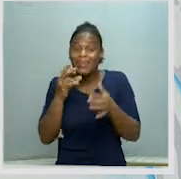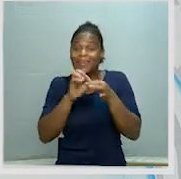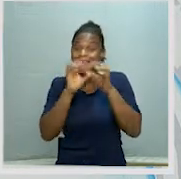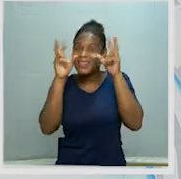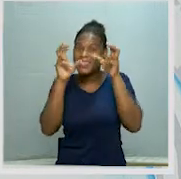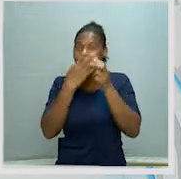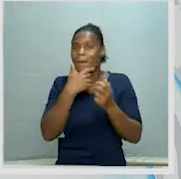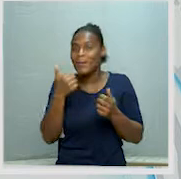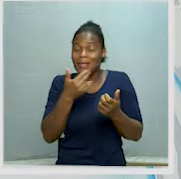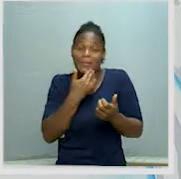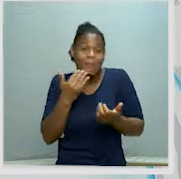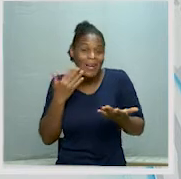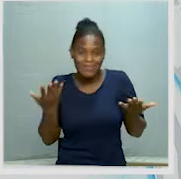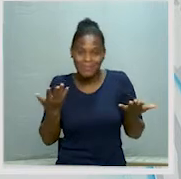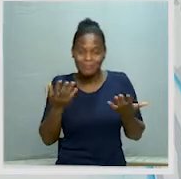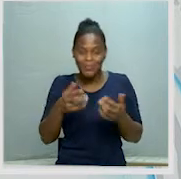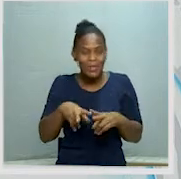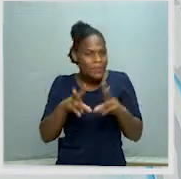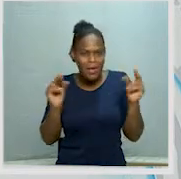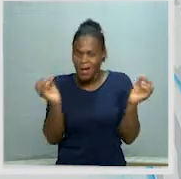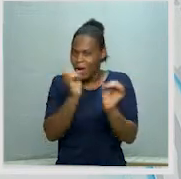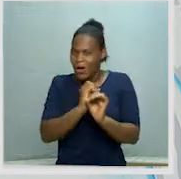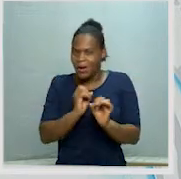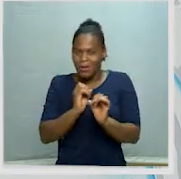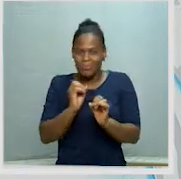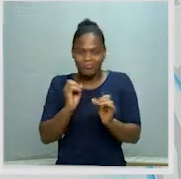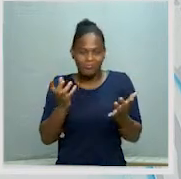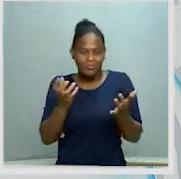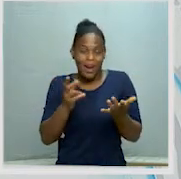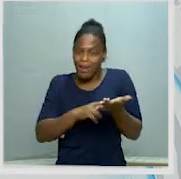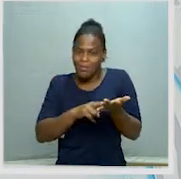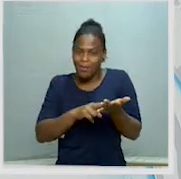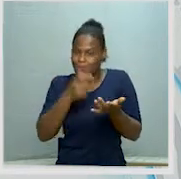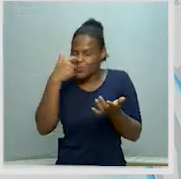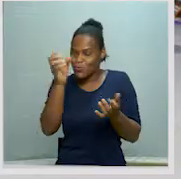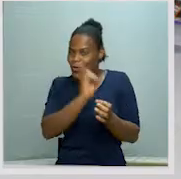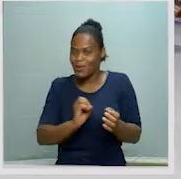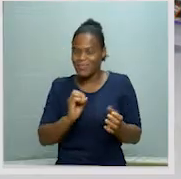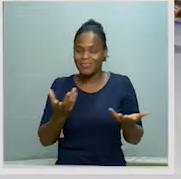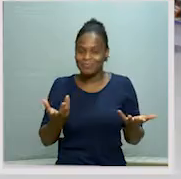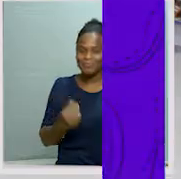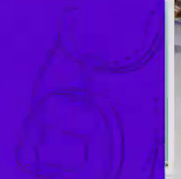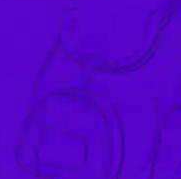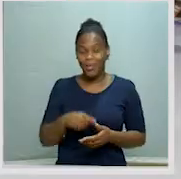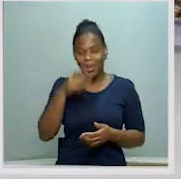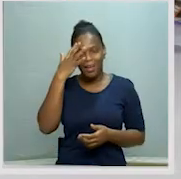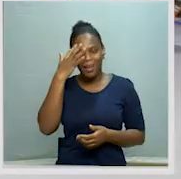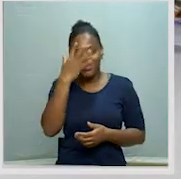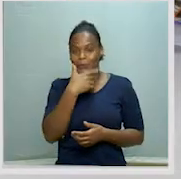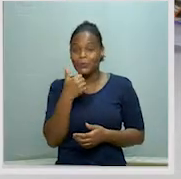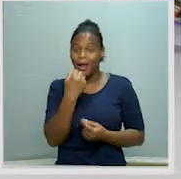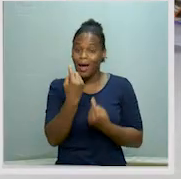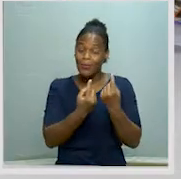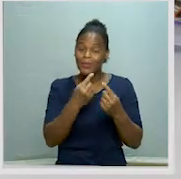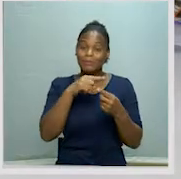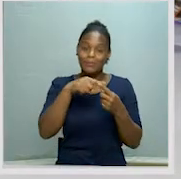com relação à beleza. Então, ninguém tem razão. Esse juízo